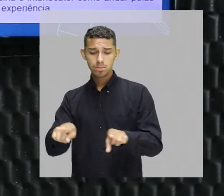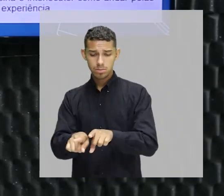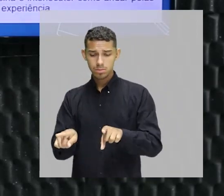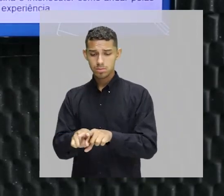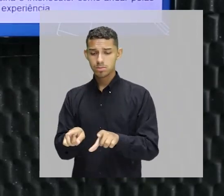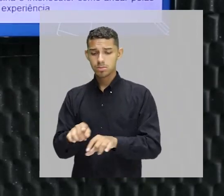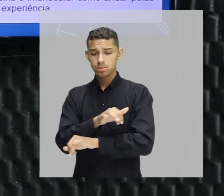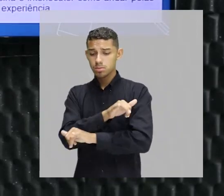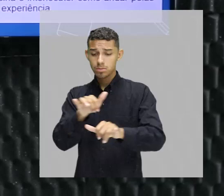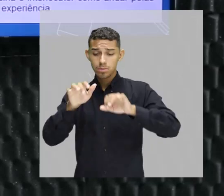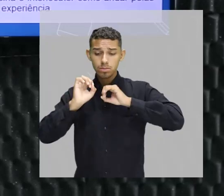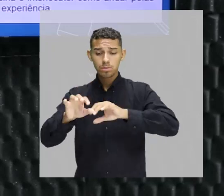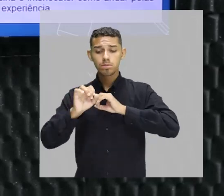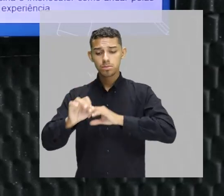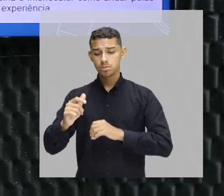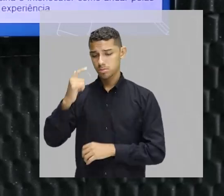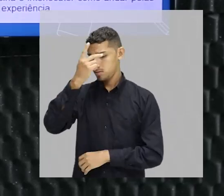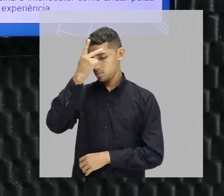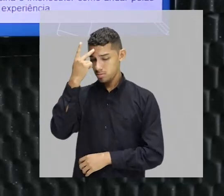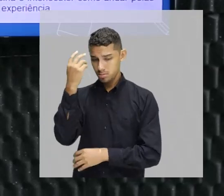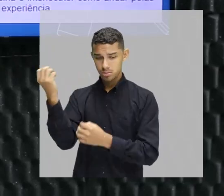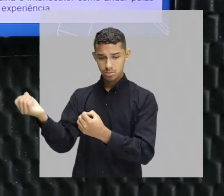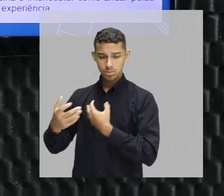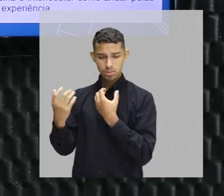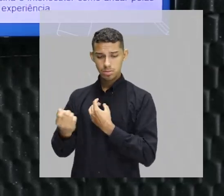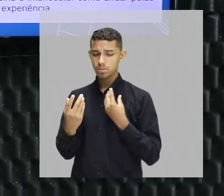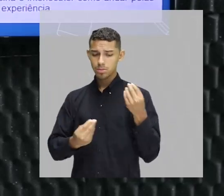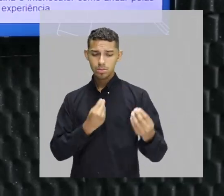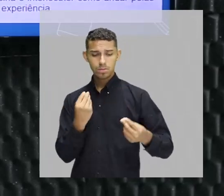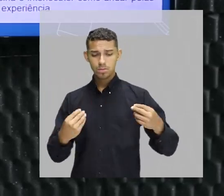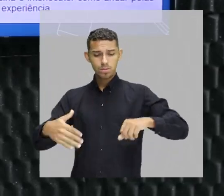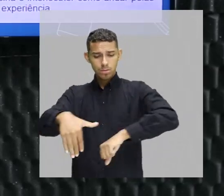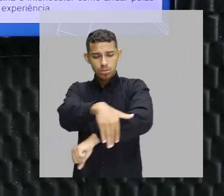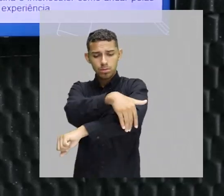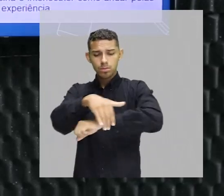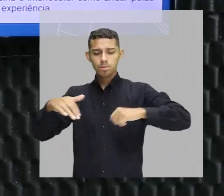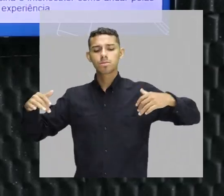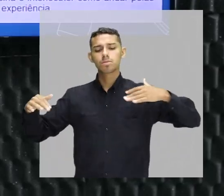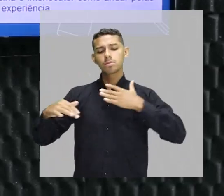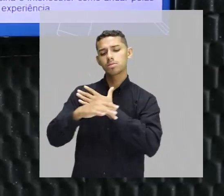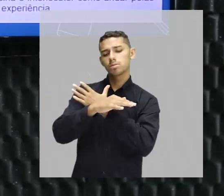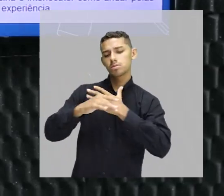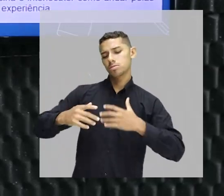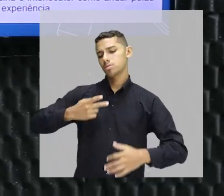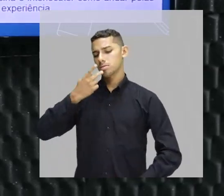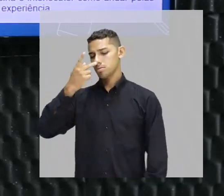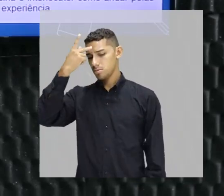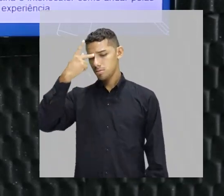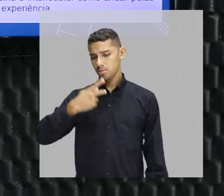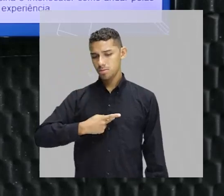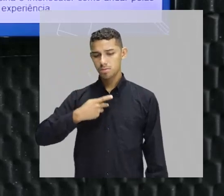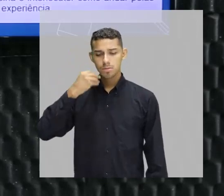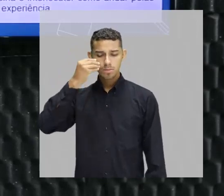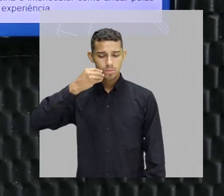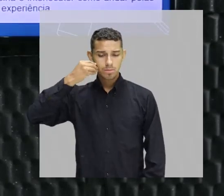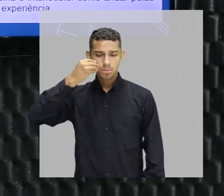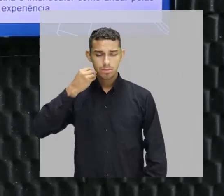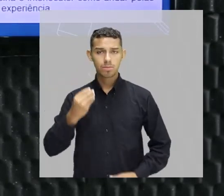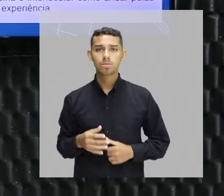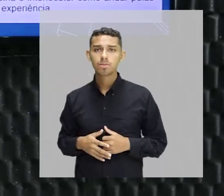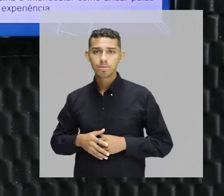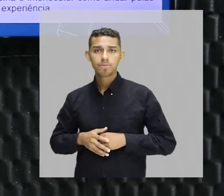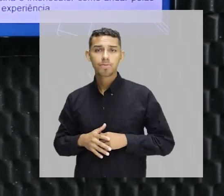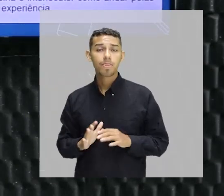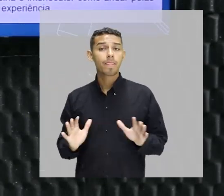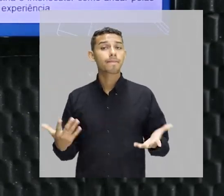enunciador ensina o interlocutor como andar pelas ruas da cidade, contando sobre sua própria experiência.